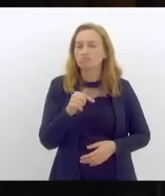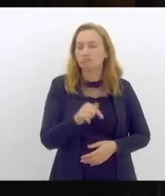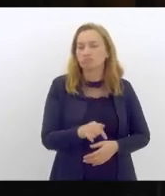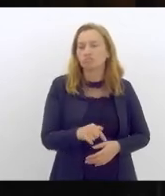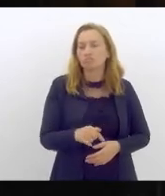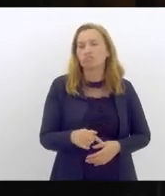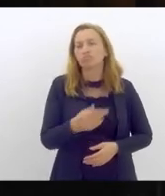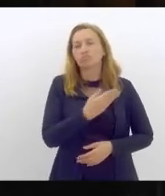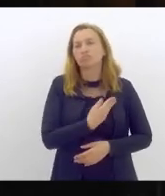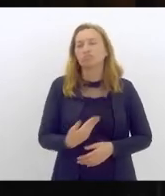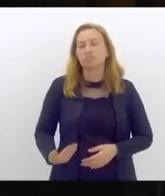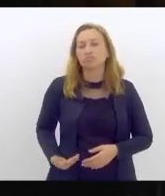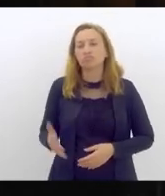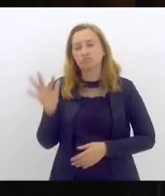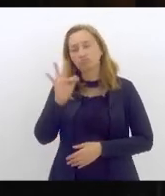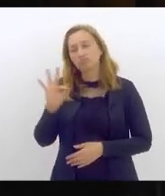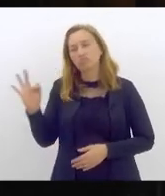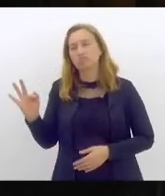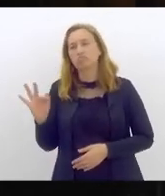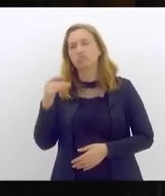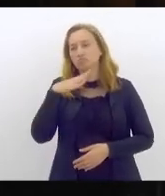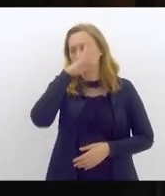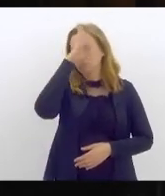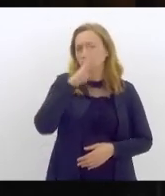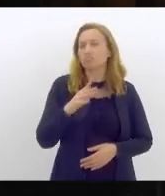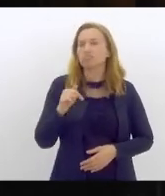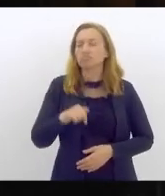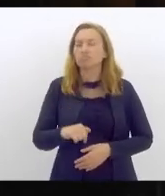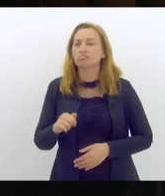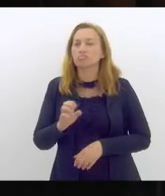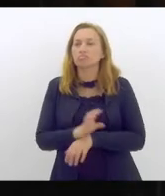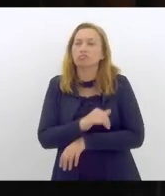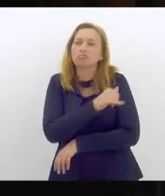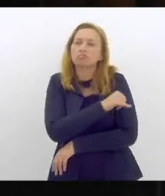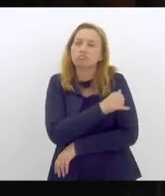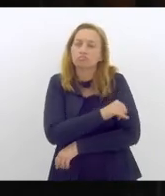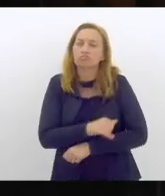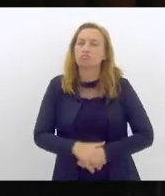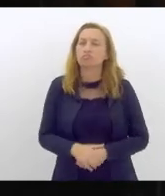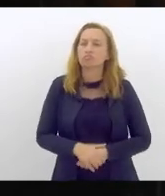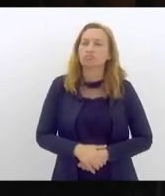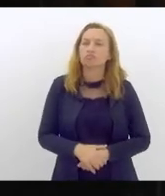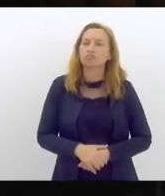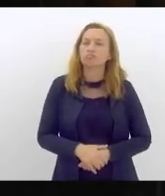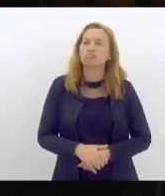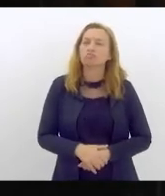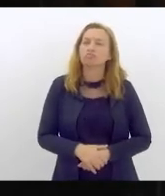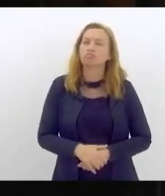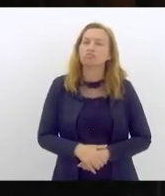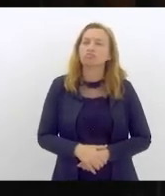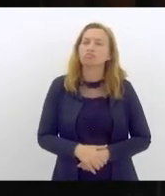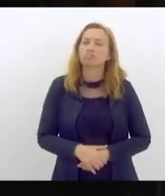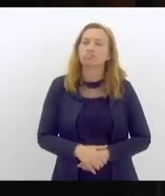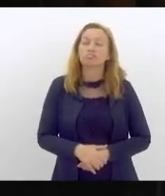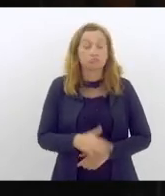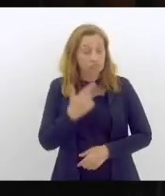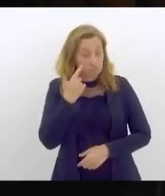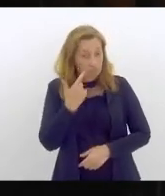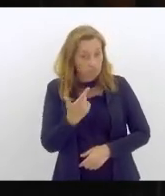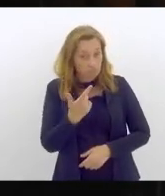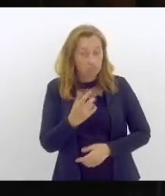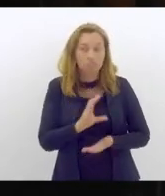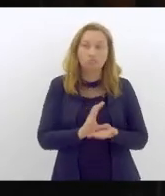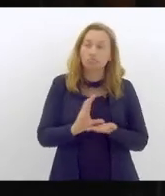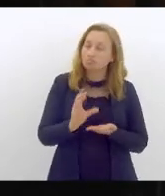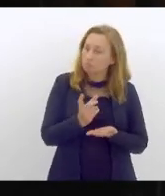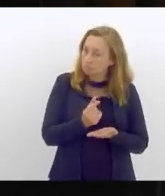pelo governo federal com Jair bolsonaro e aqui no âmbito do Estado do Rio de Janeiro em cheque e a gente viu isso no